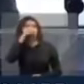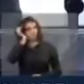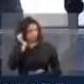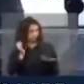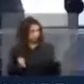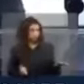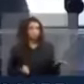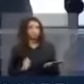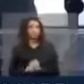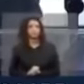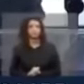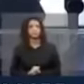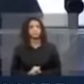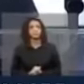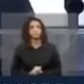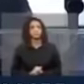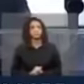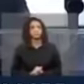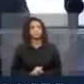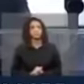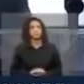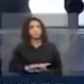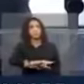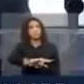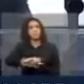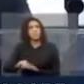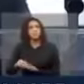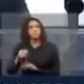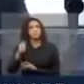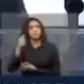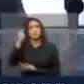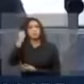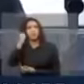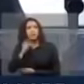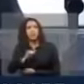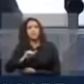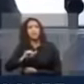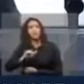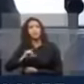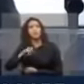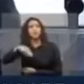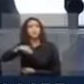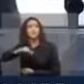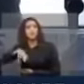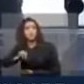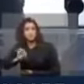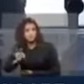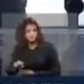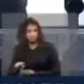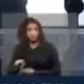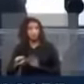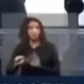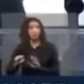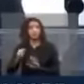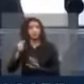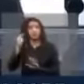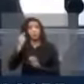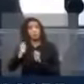que as extrapolações do papel iluminista assumido na jurisdição constitucional